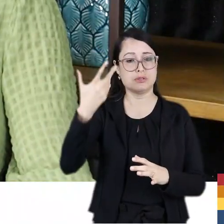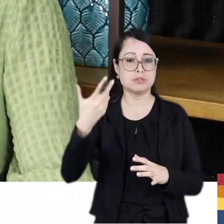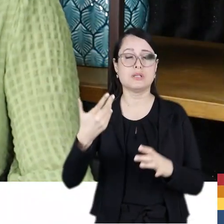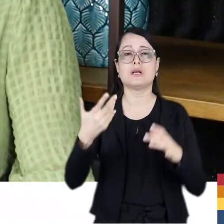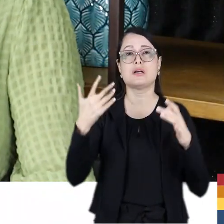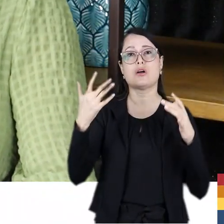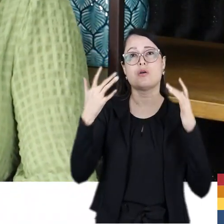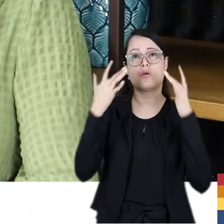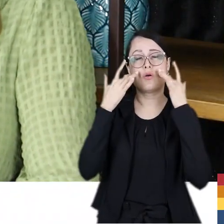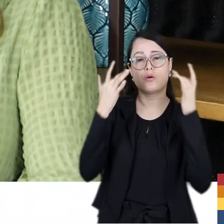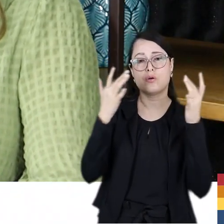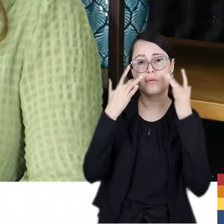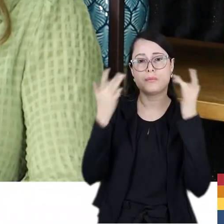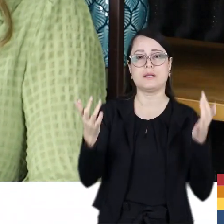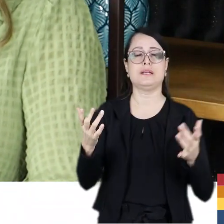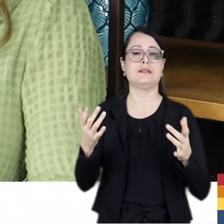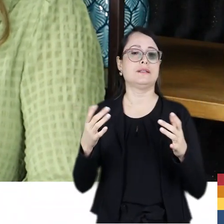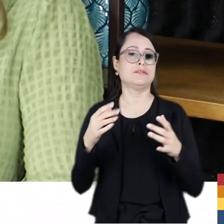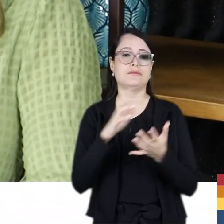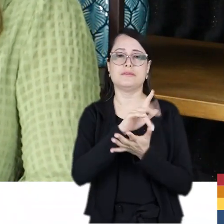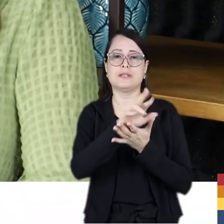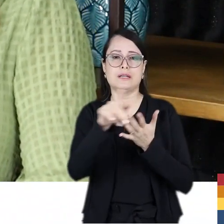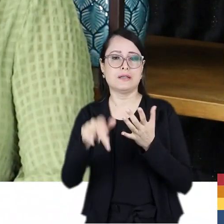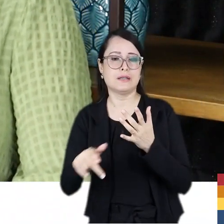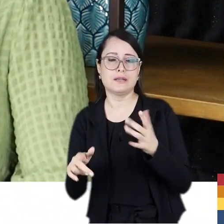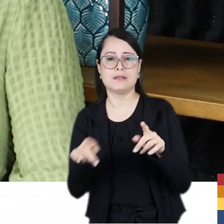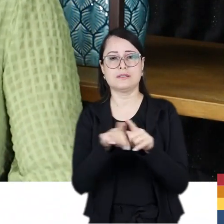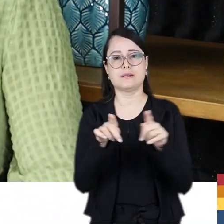e culturais, as campanhas e peças de comunicação,